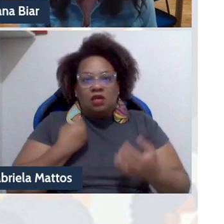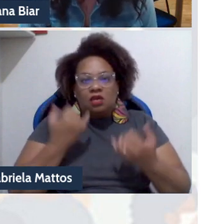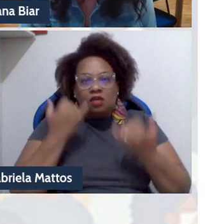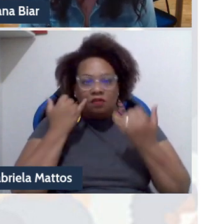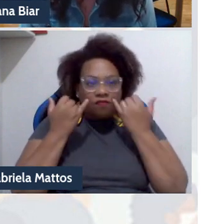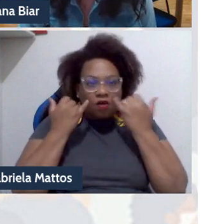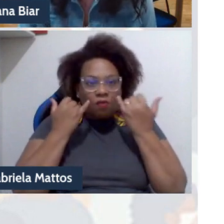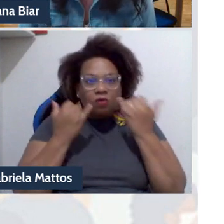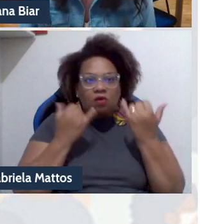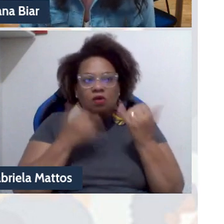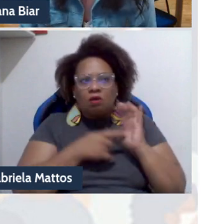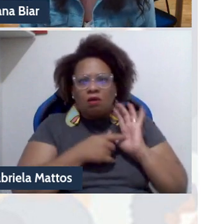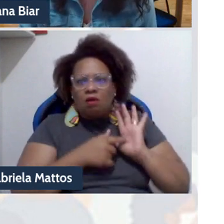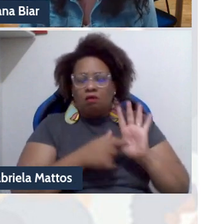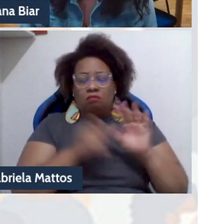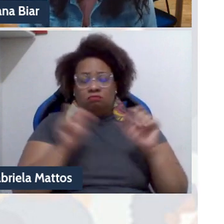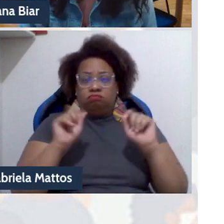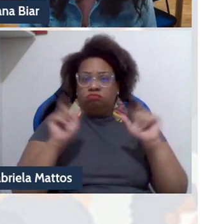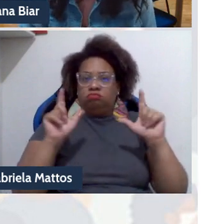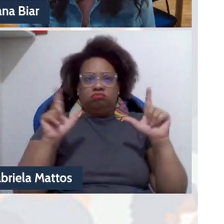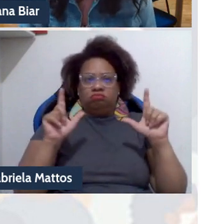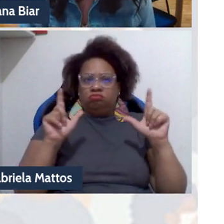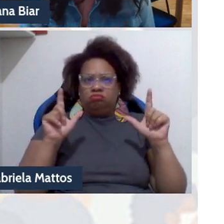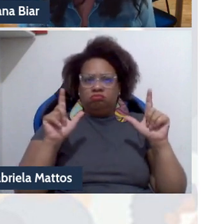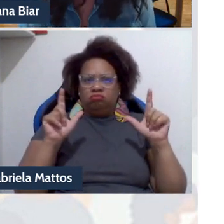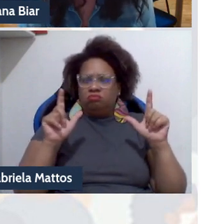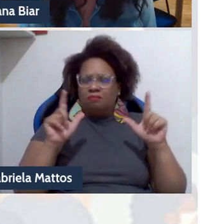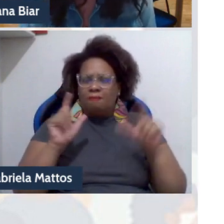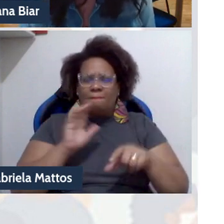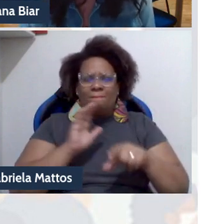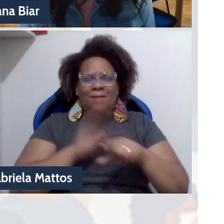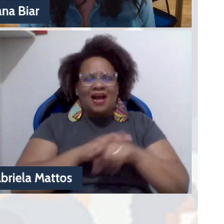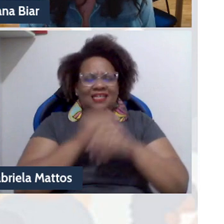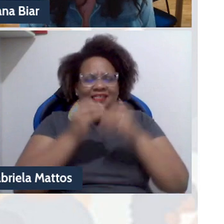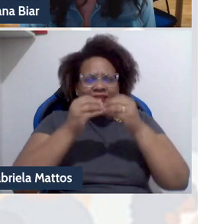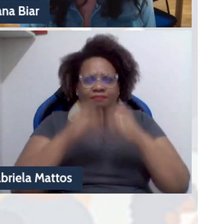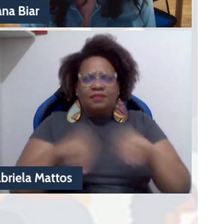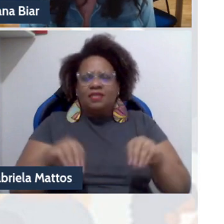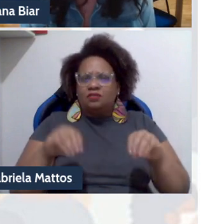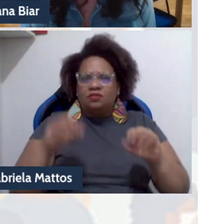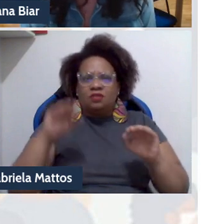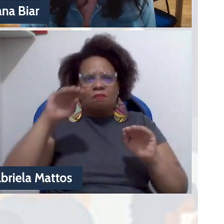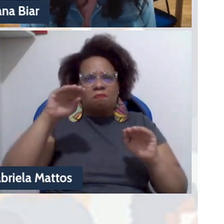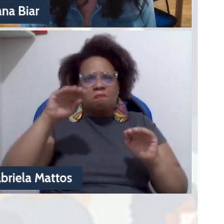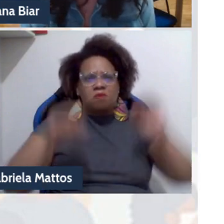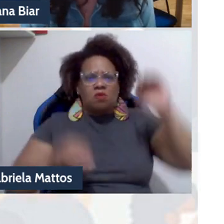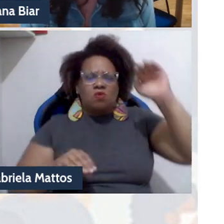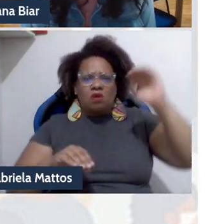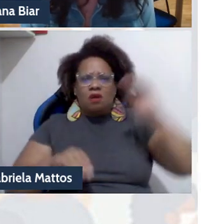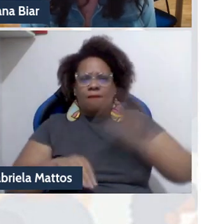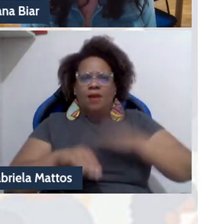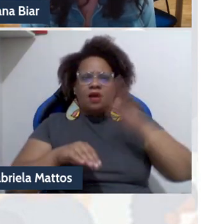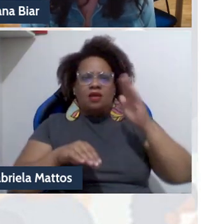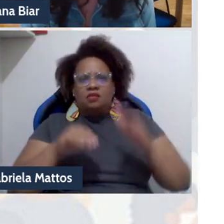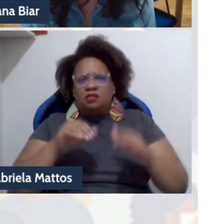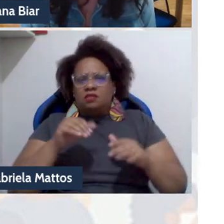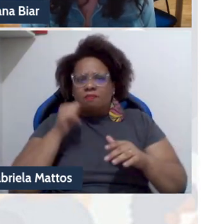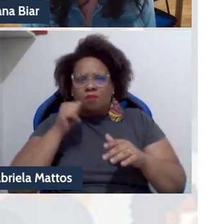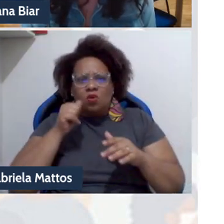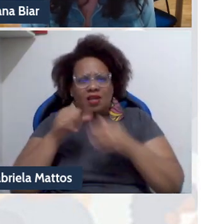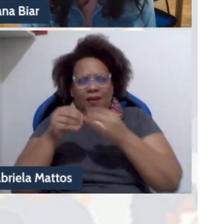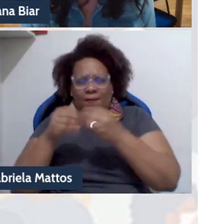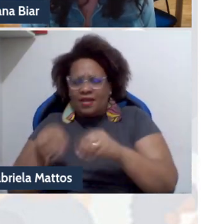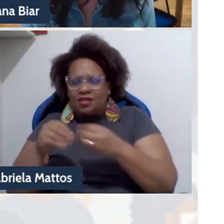como a pandemia acirrou desigualdades, especialmente entre mulheres e homens, né?